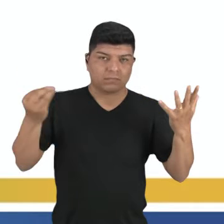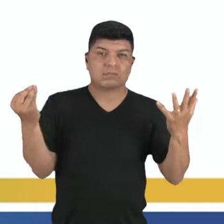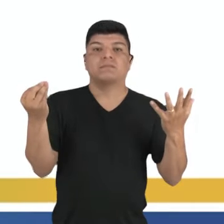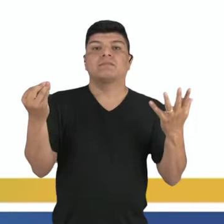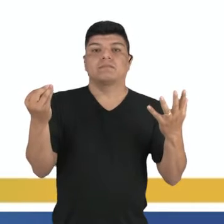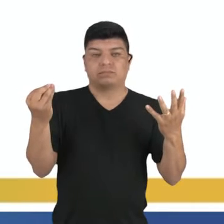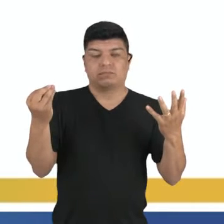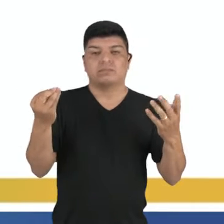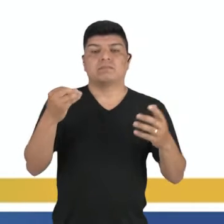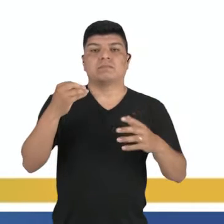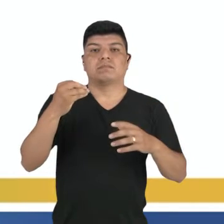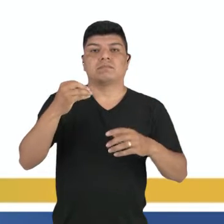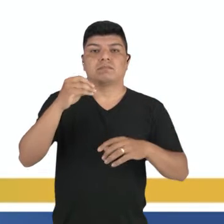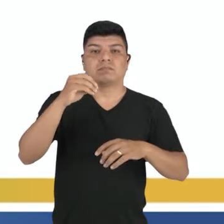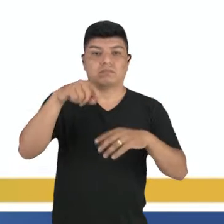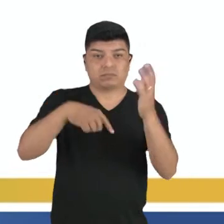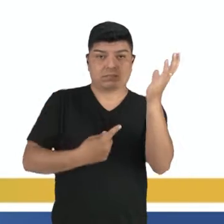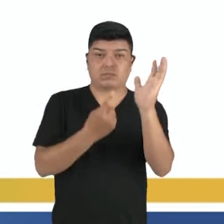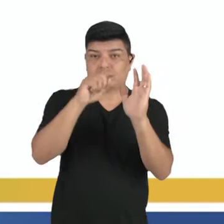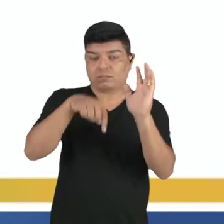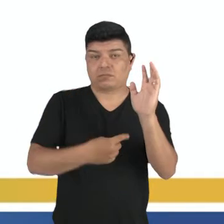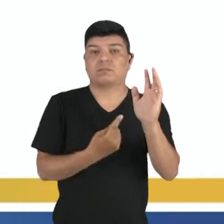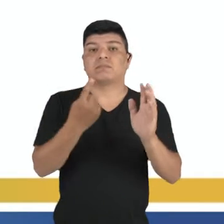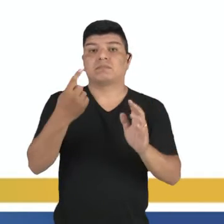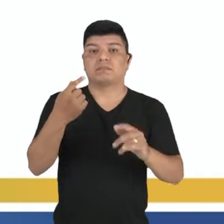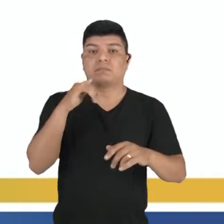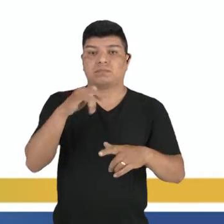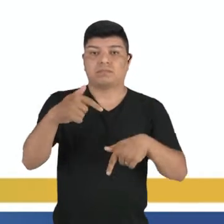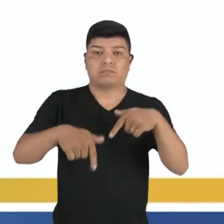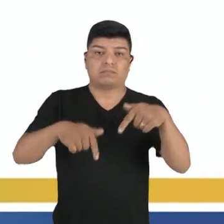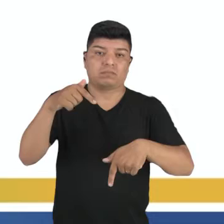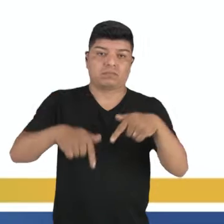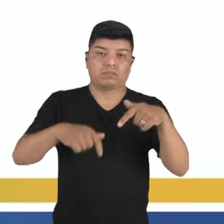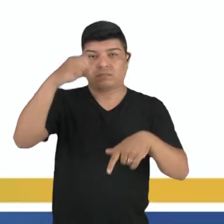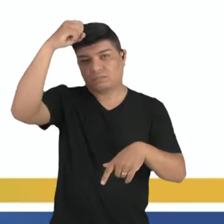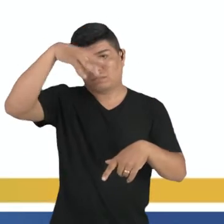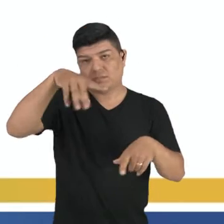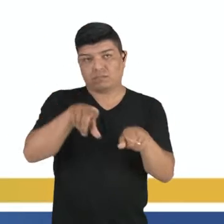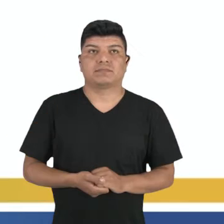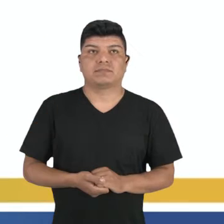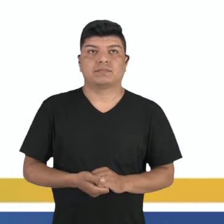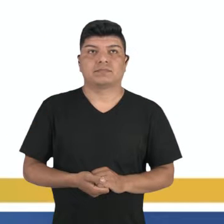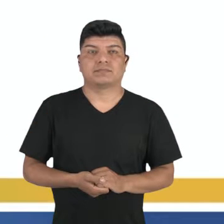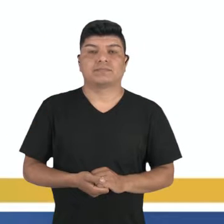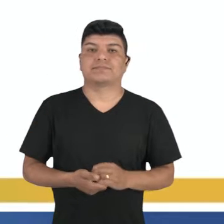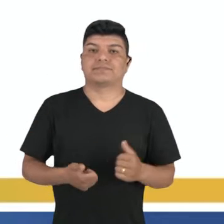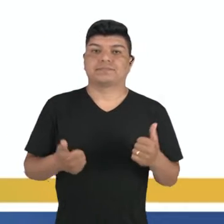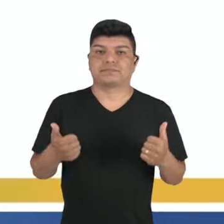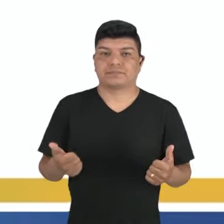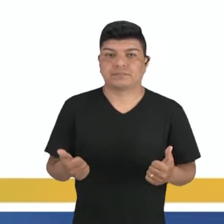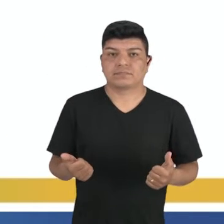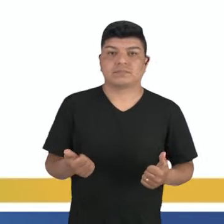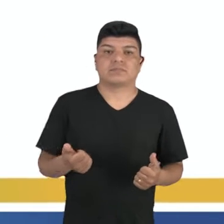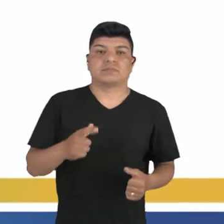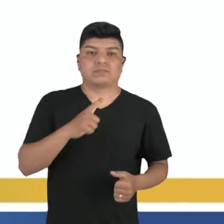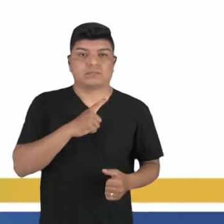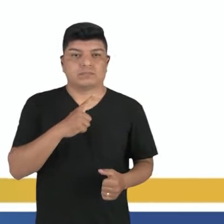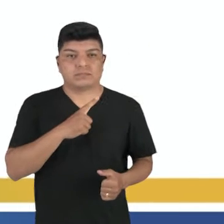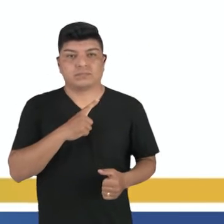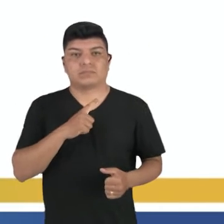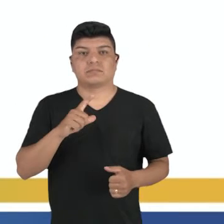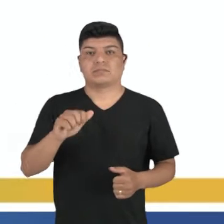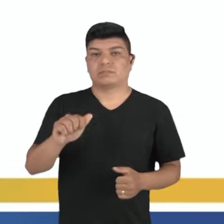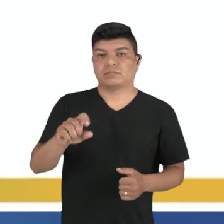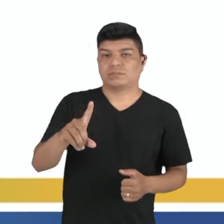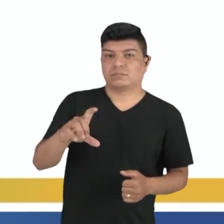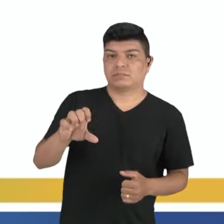realizam processos né através da energia química e da energia luminosa bom então nós temos